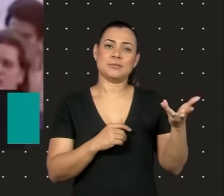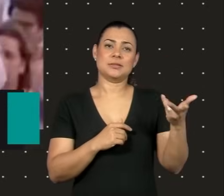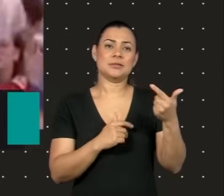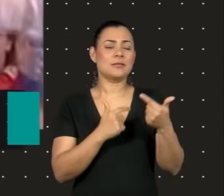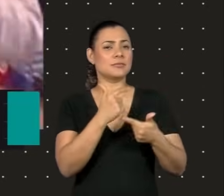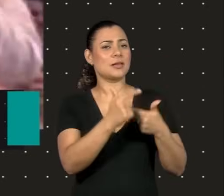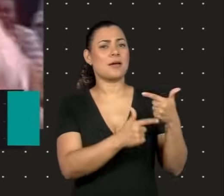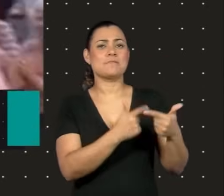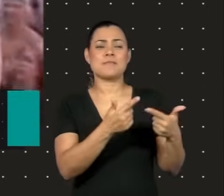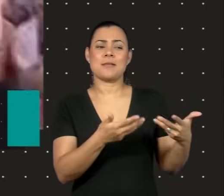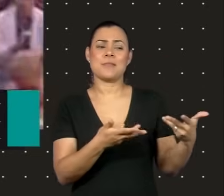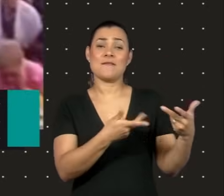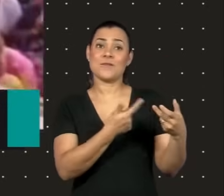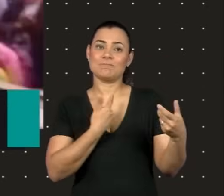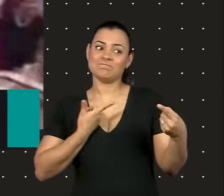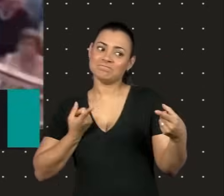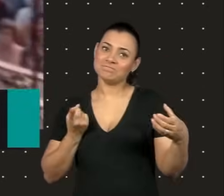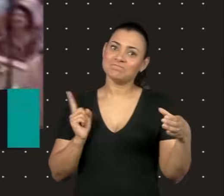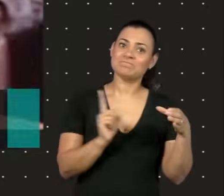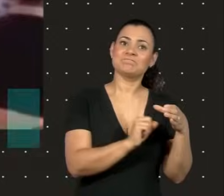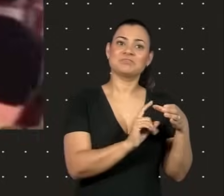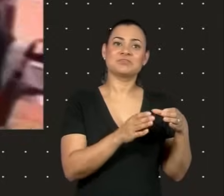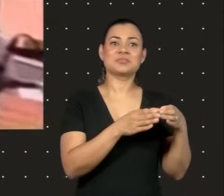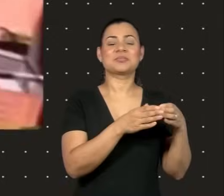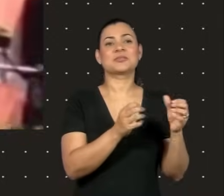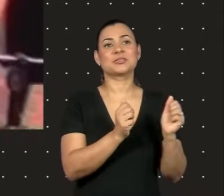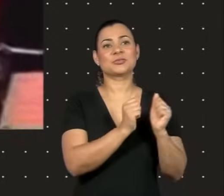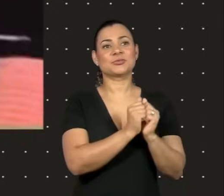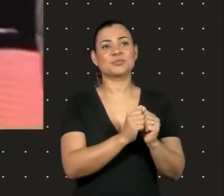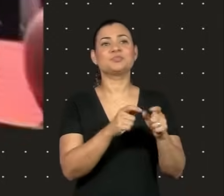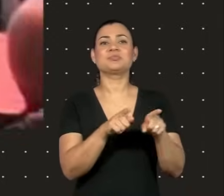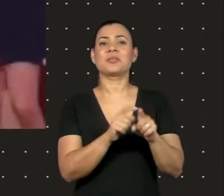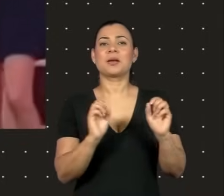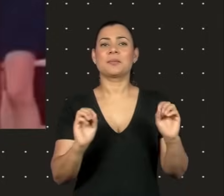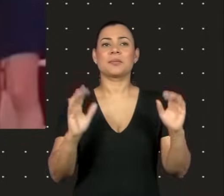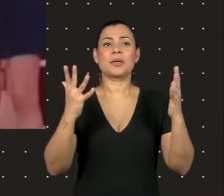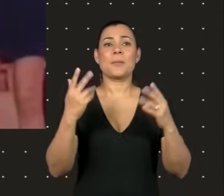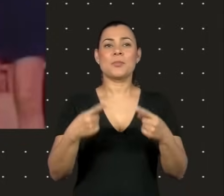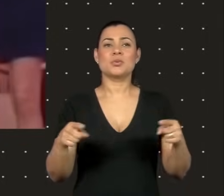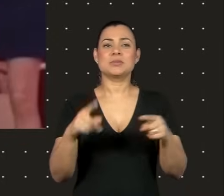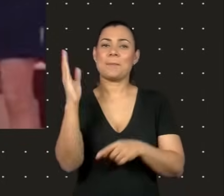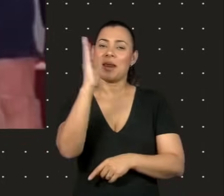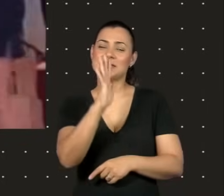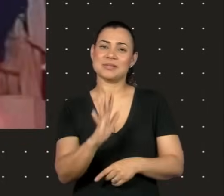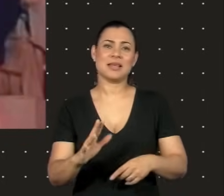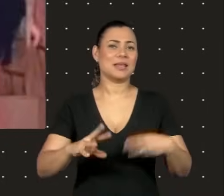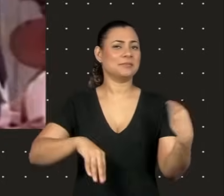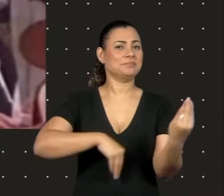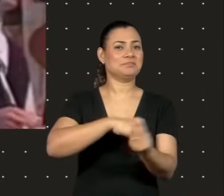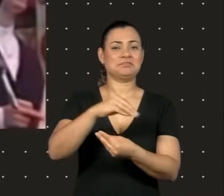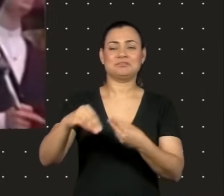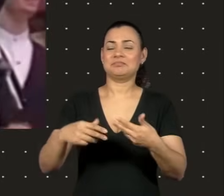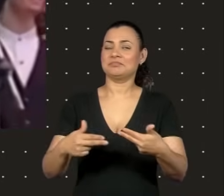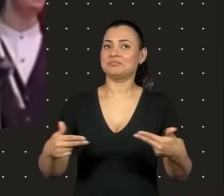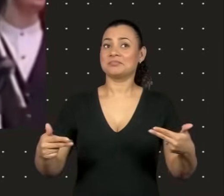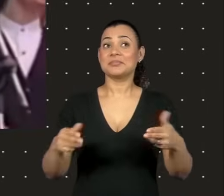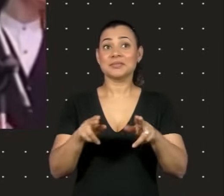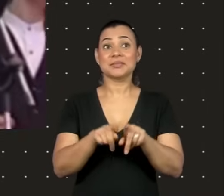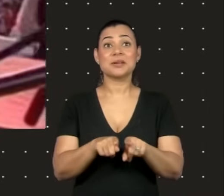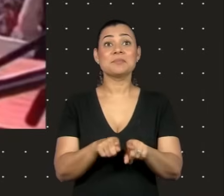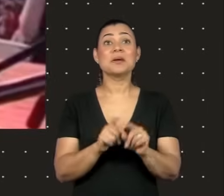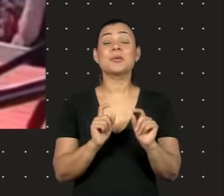trabalho forte com o Ray Conniff, gravando ele com músicas brasileiras e tudo mais. E depois eu